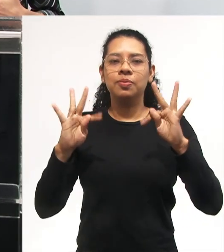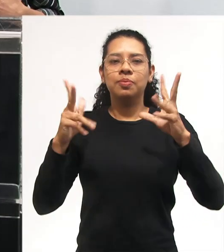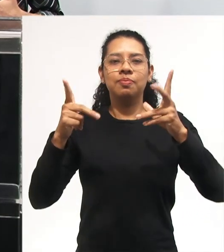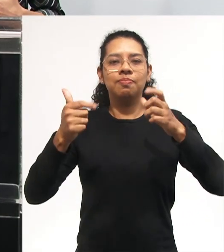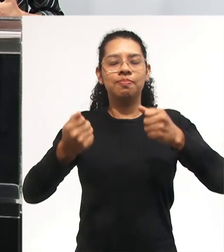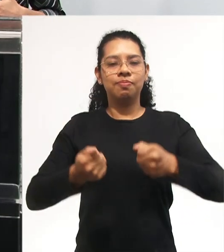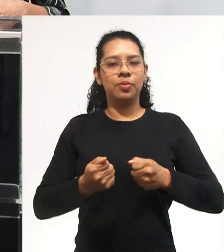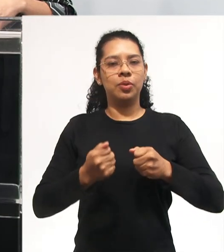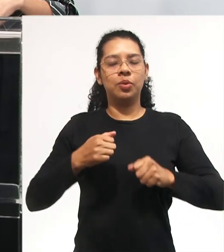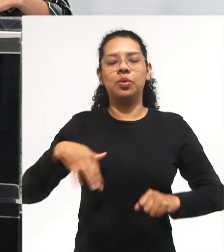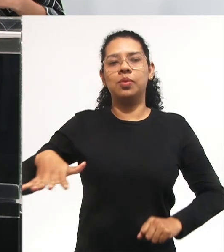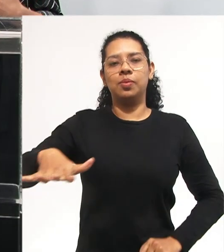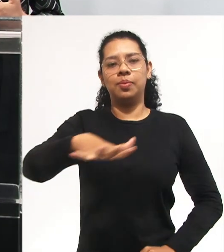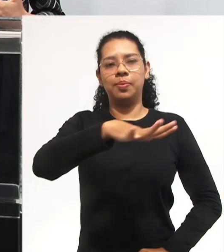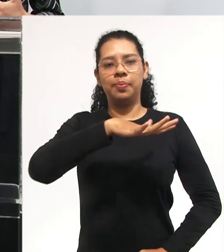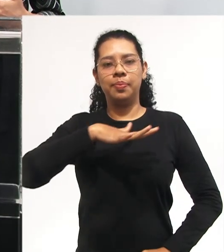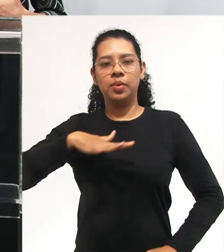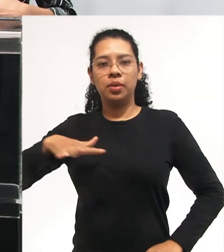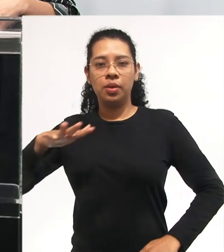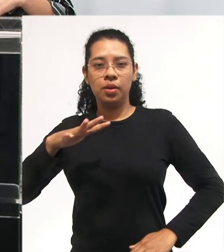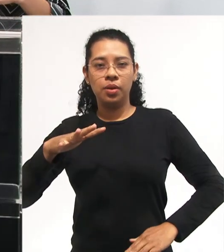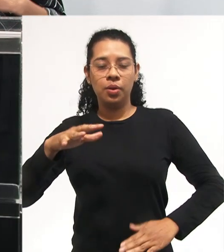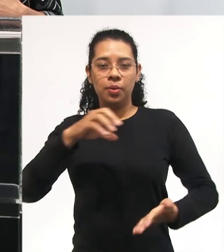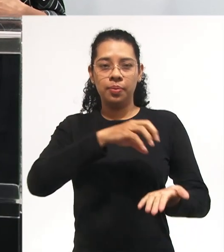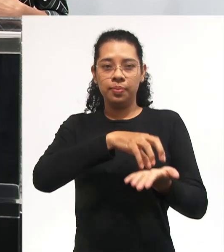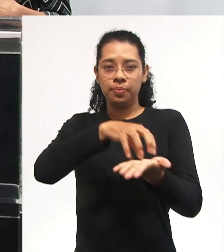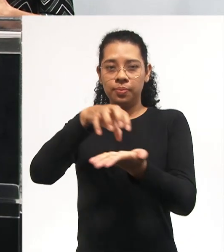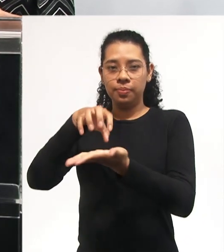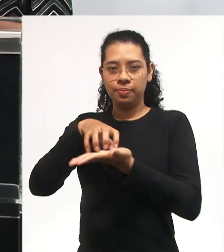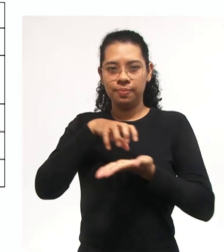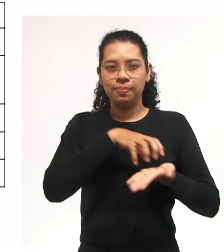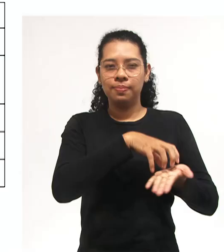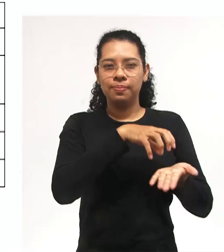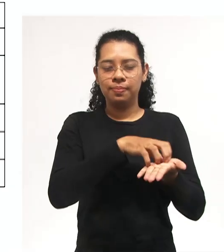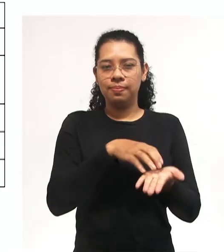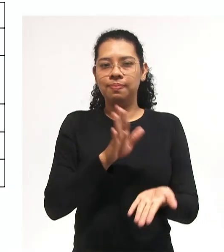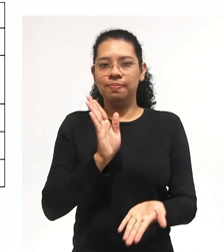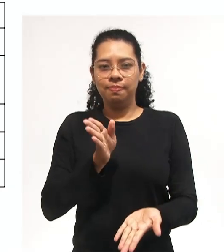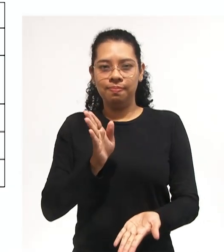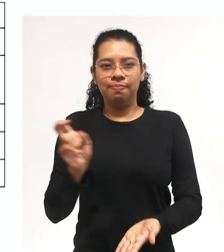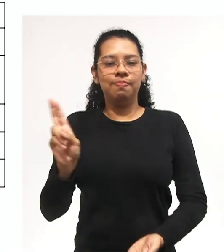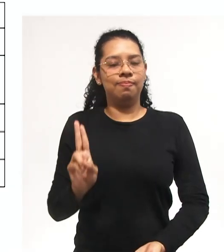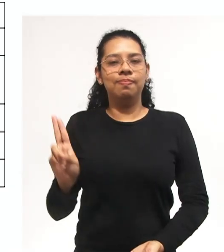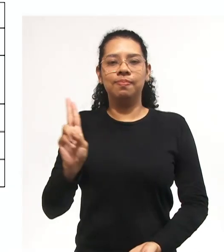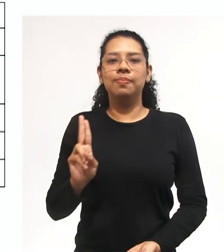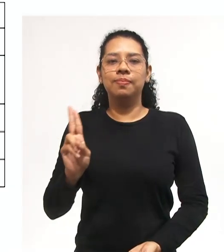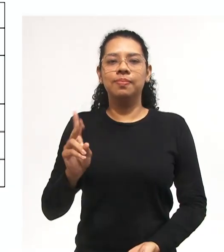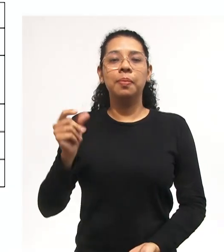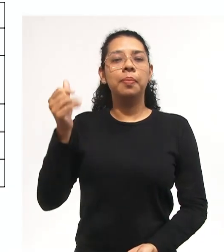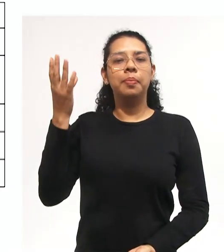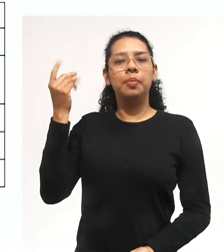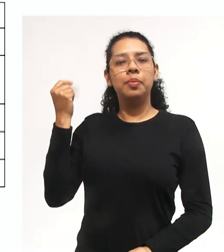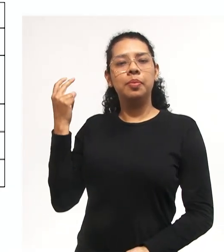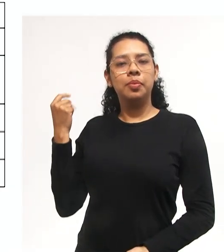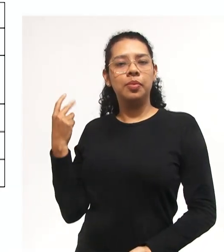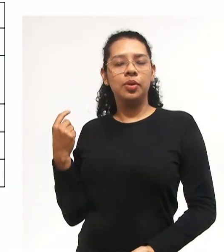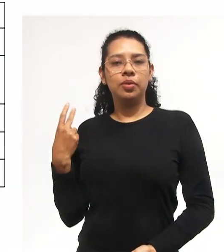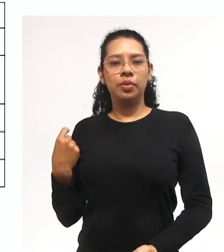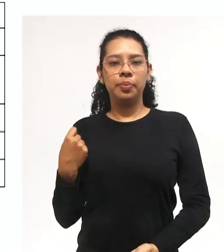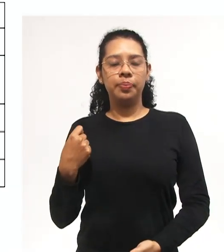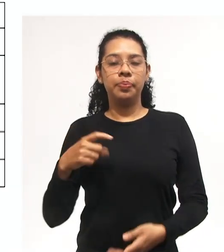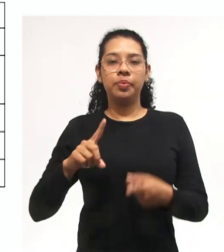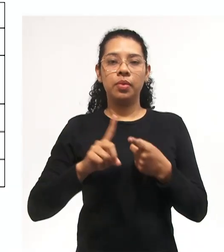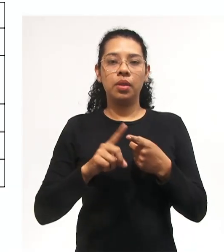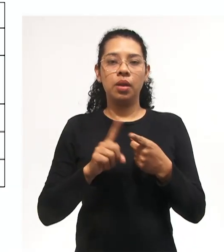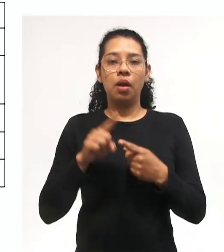as organizações e já está sendo utilizado há muito tempo. Então, vamos olhar aqui que a gestão de